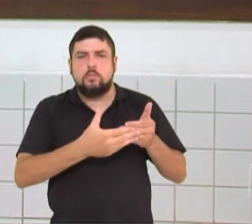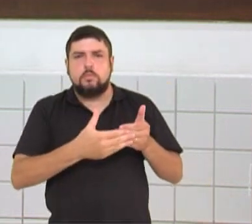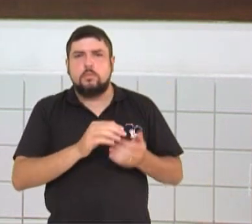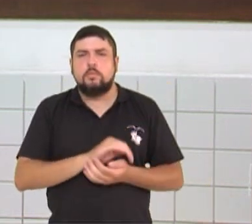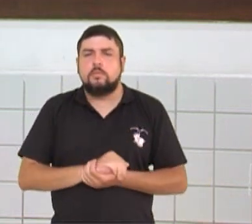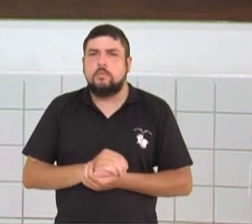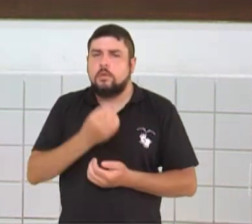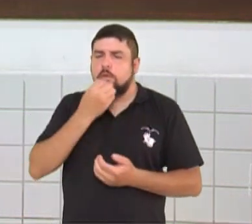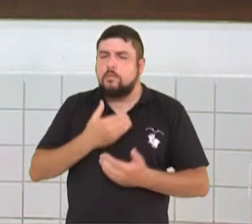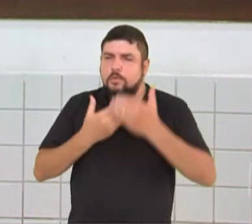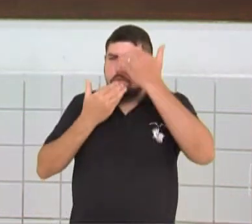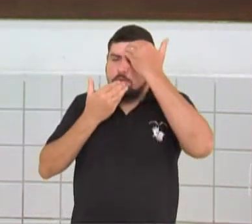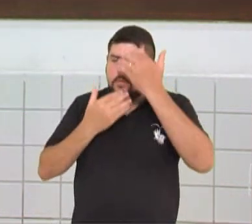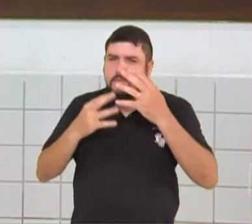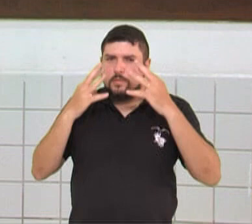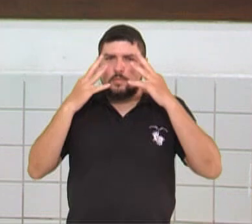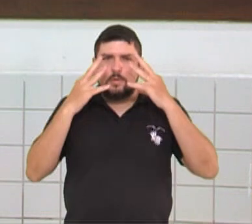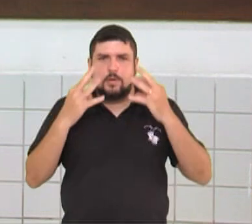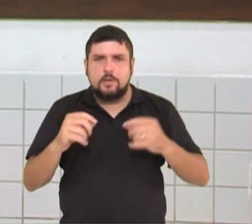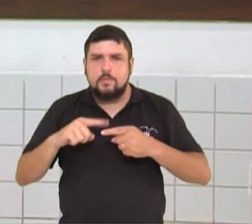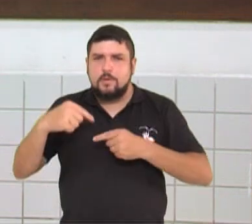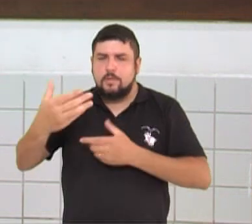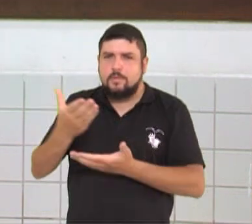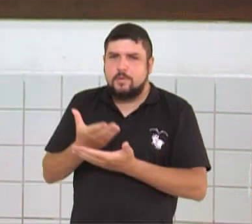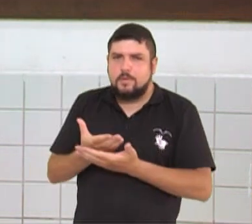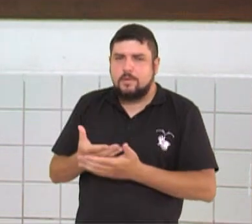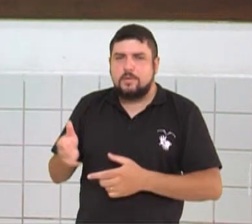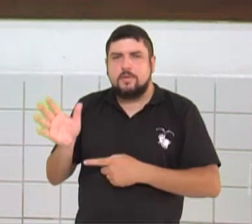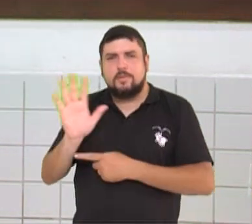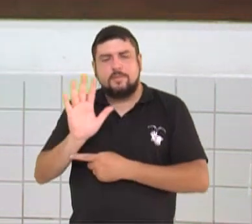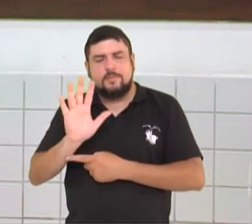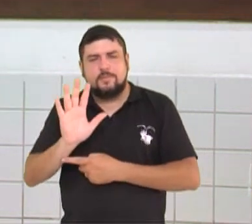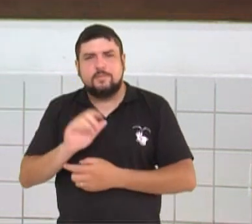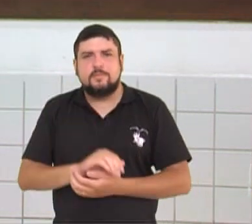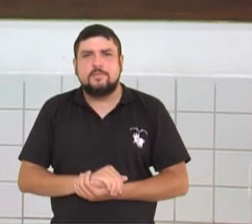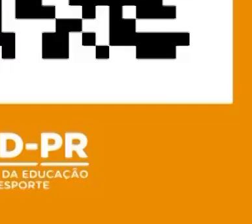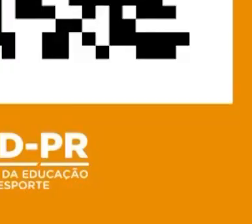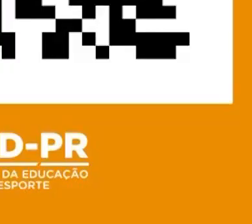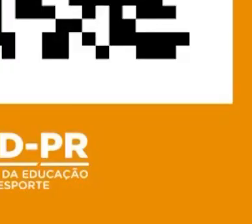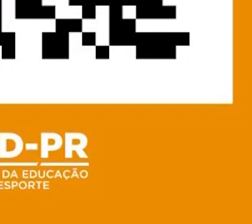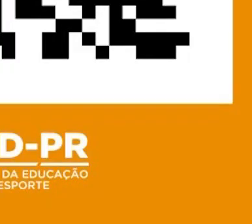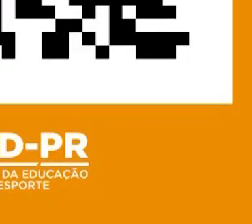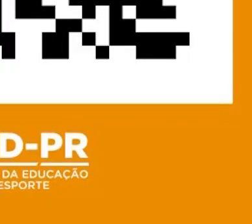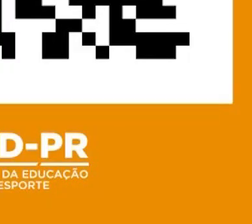Muito bem, muito obrigada então pela sua atenção. Até uma próxima aula e seja extraordinário.